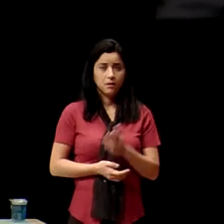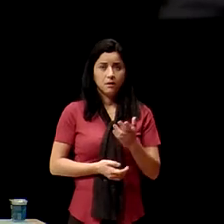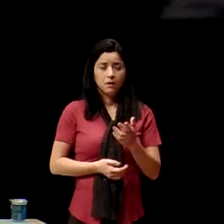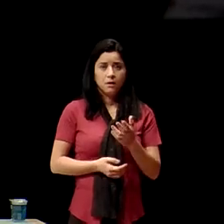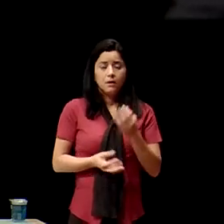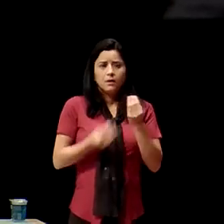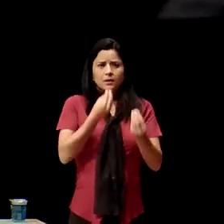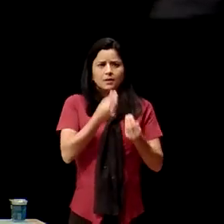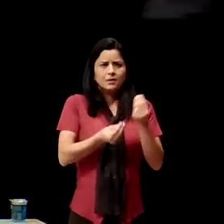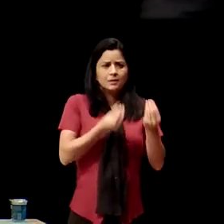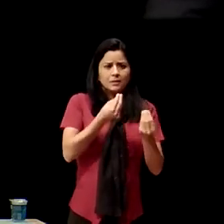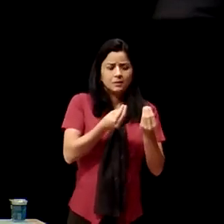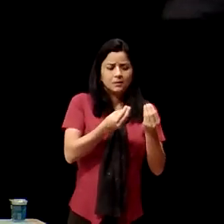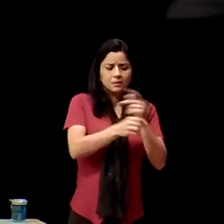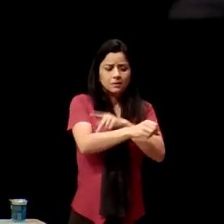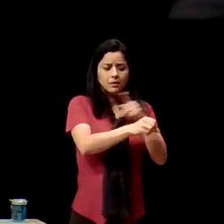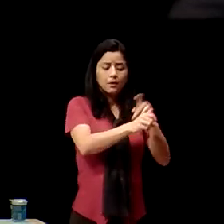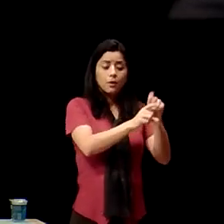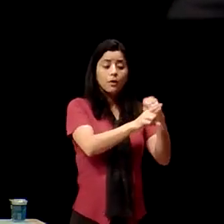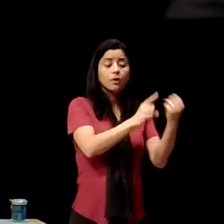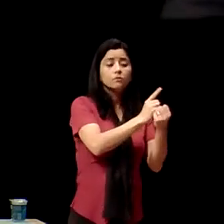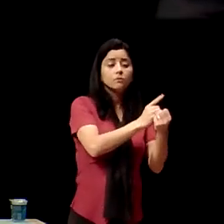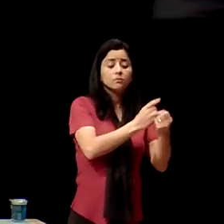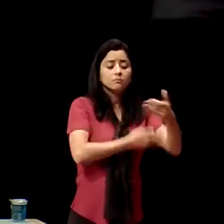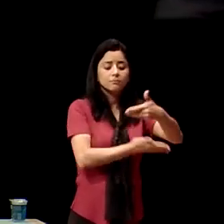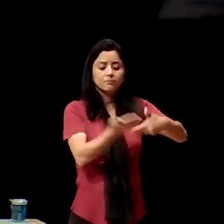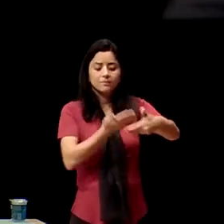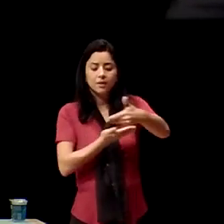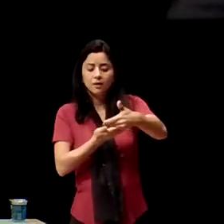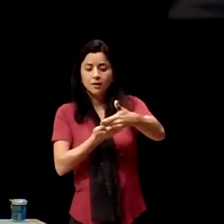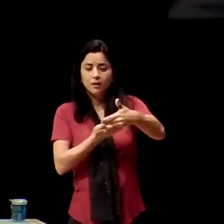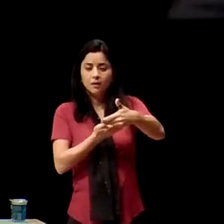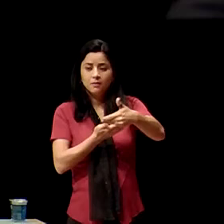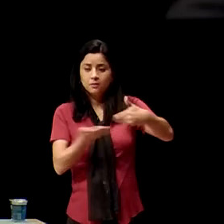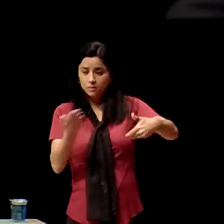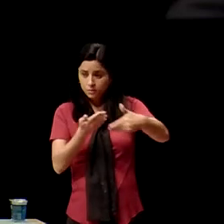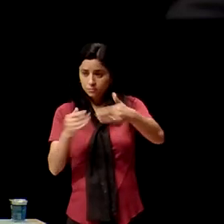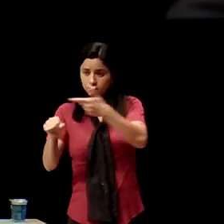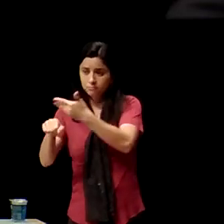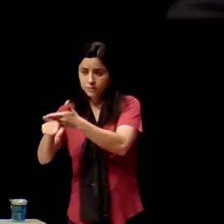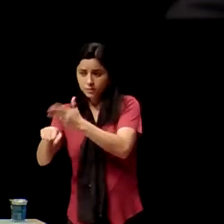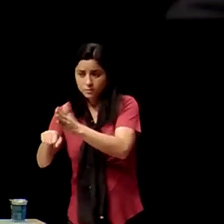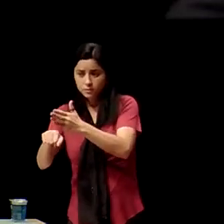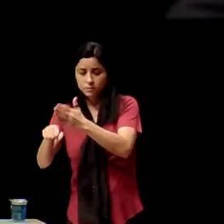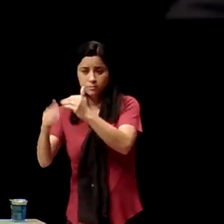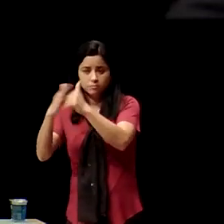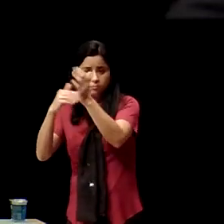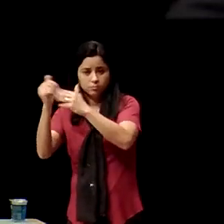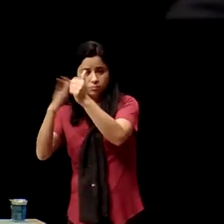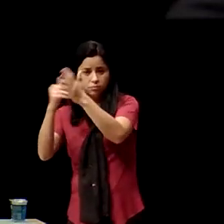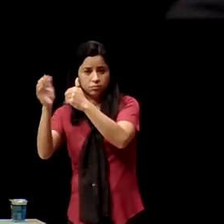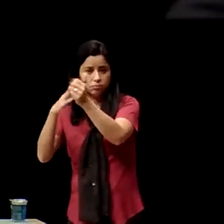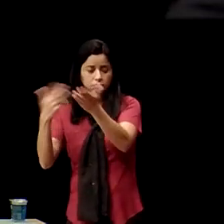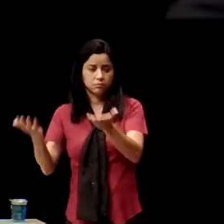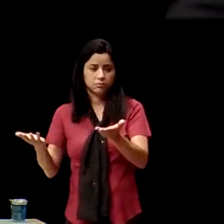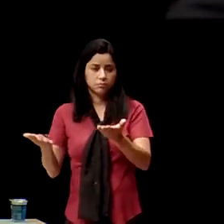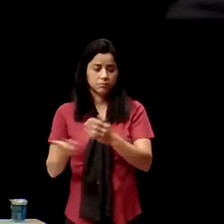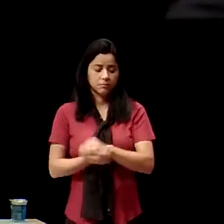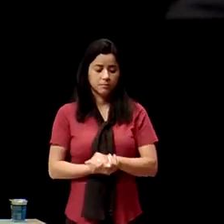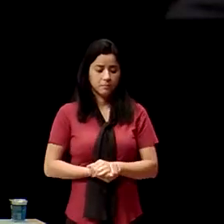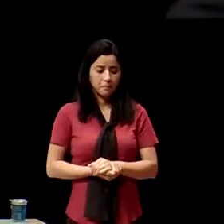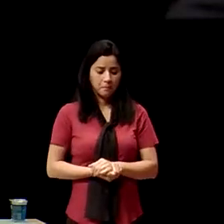Então, como que a pedagogia social ela se relaciona com as práticas profissionais? The fundamental point seems to